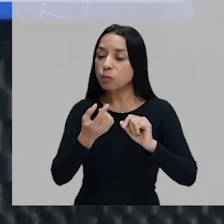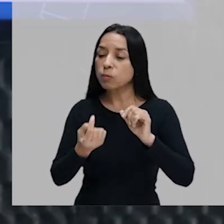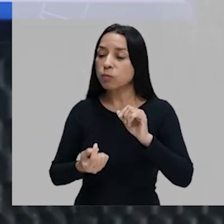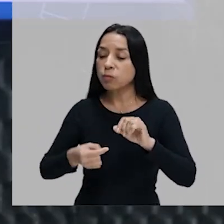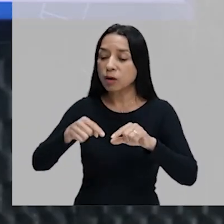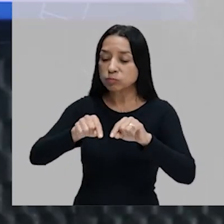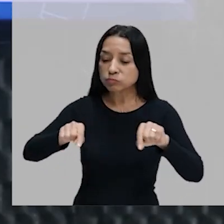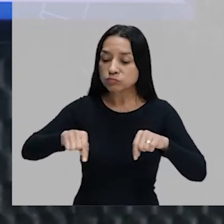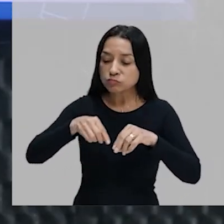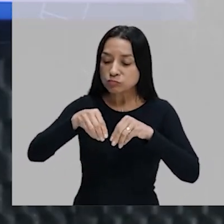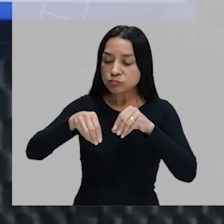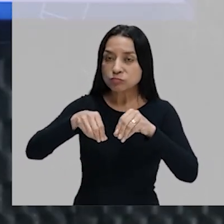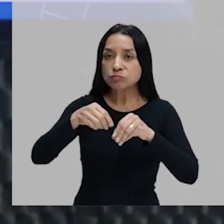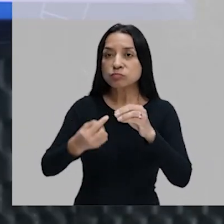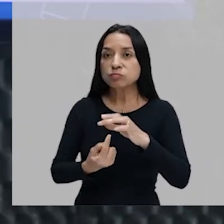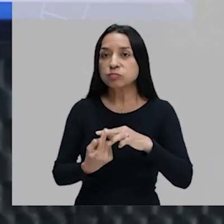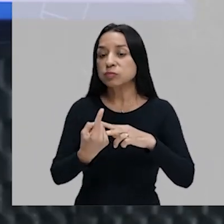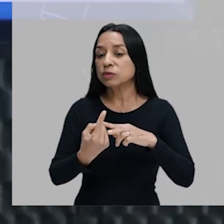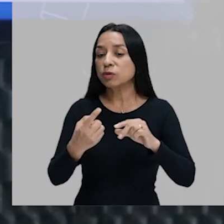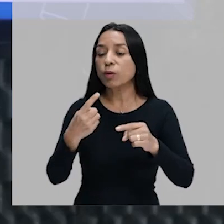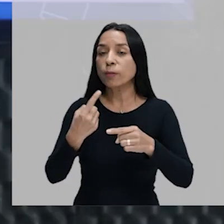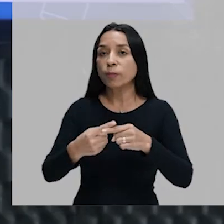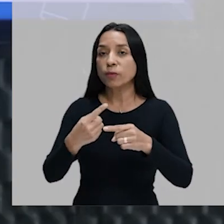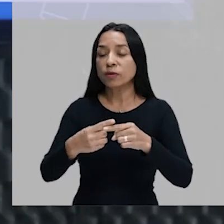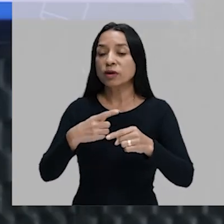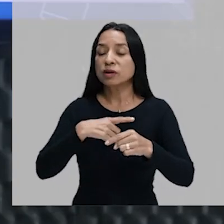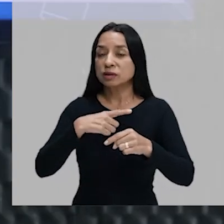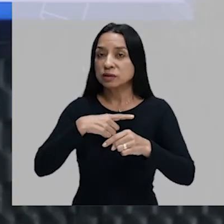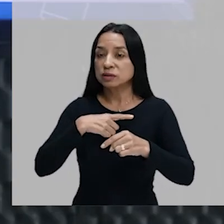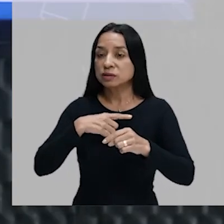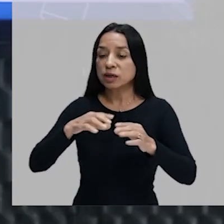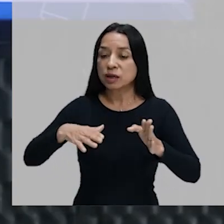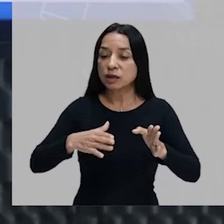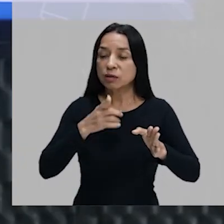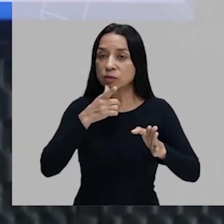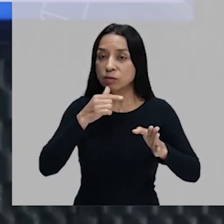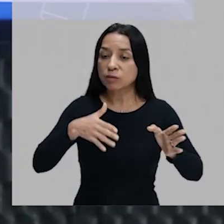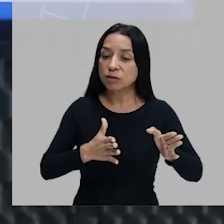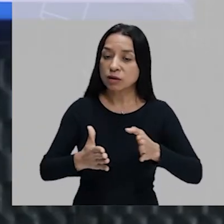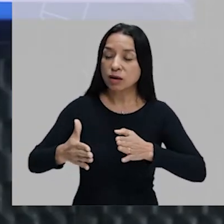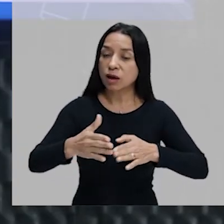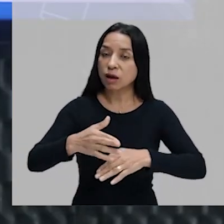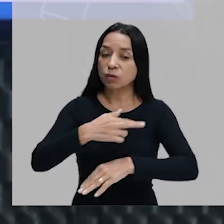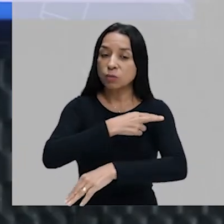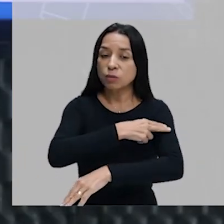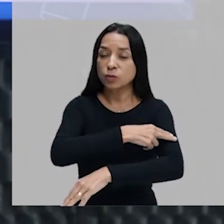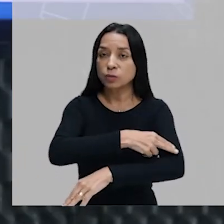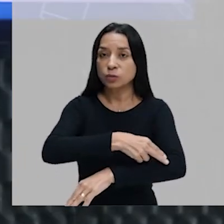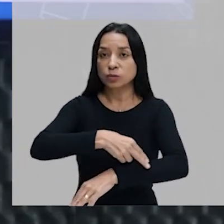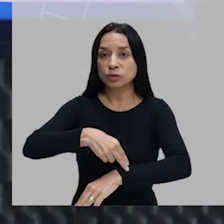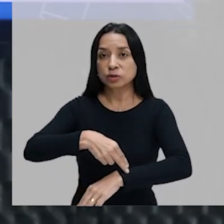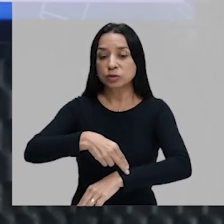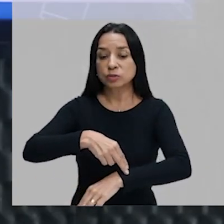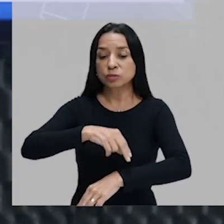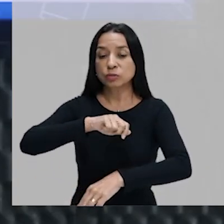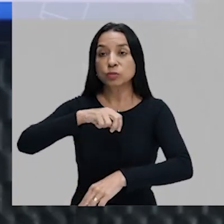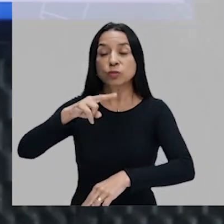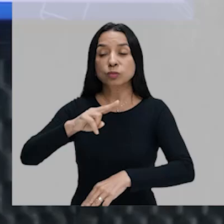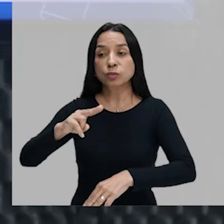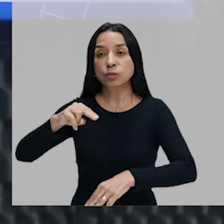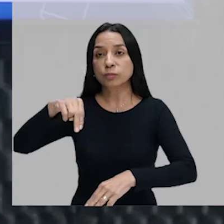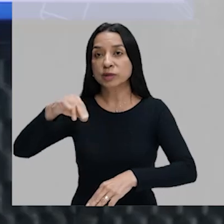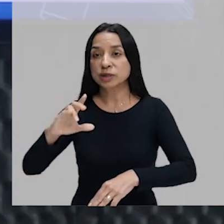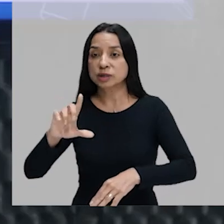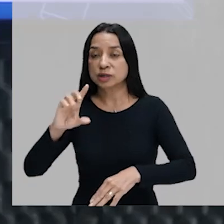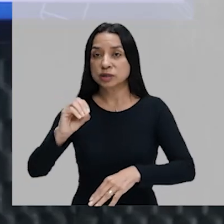conta da presença do rio Nilo e principalmente da dependência dessa região em relação